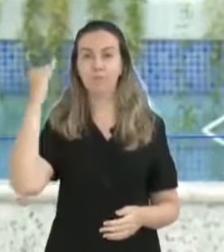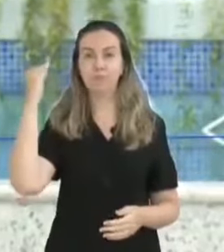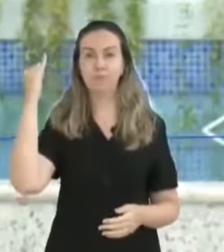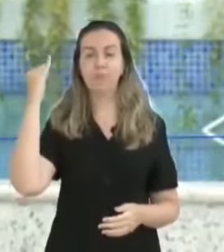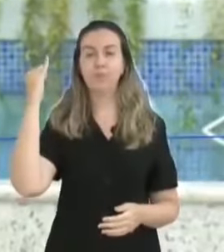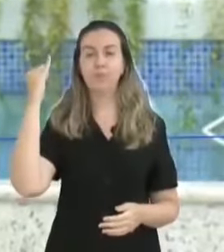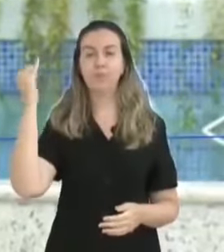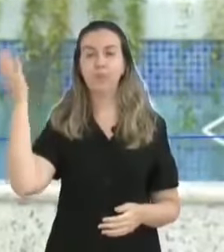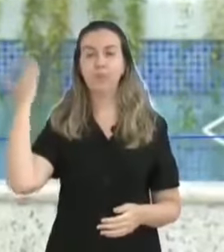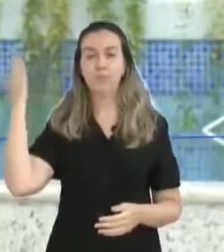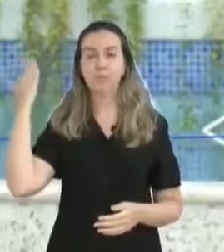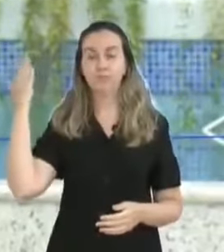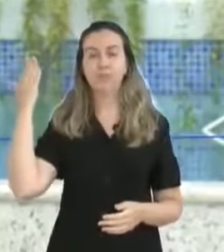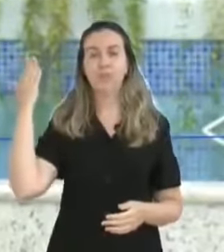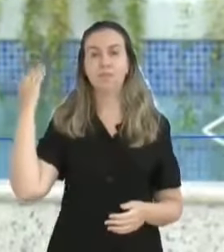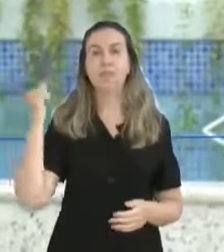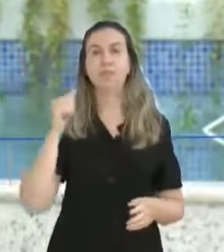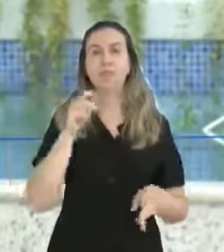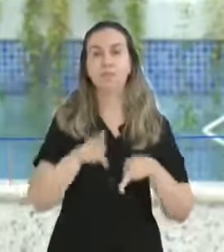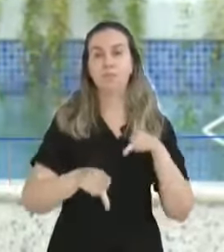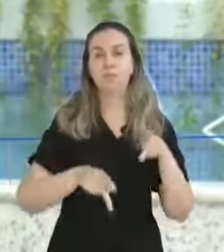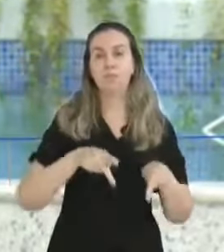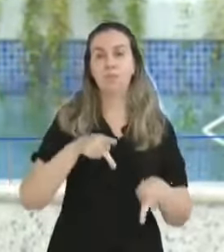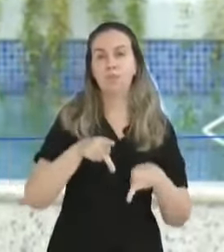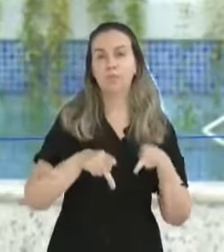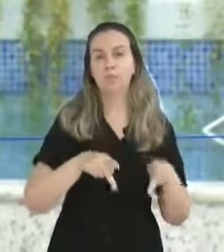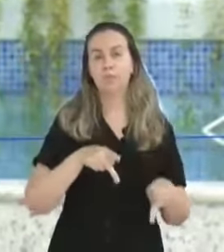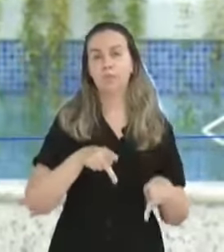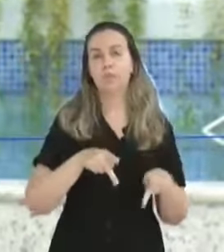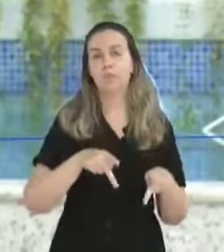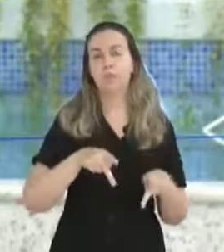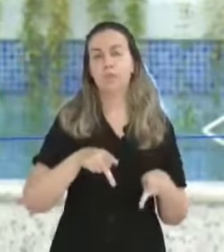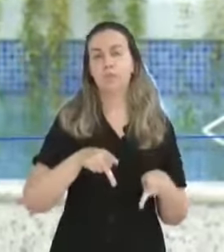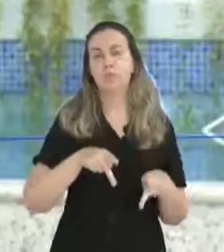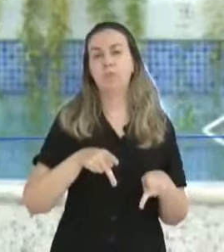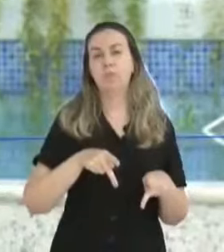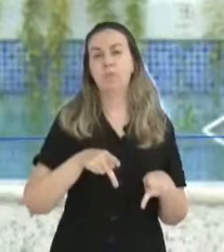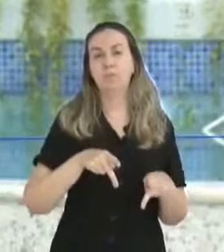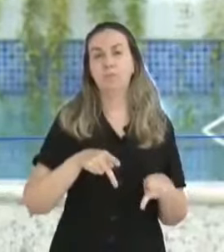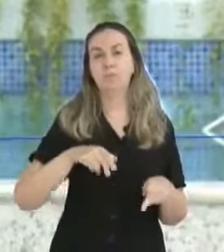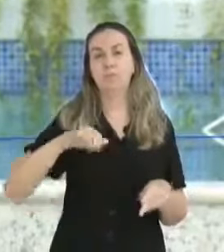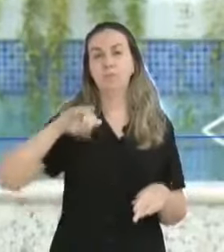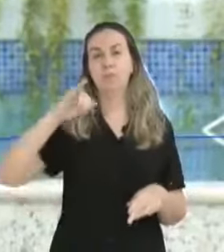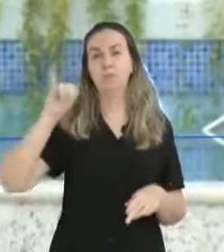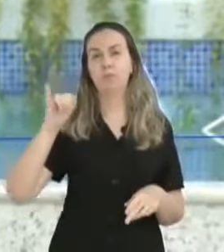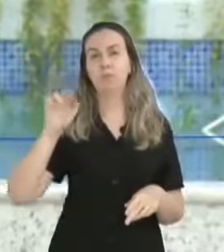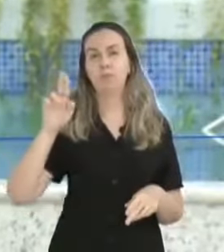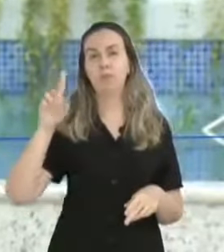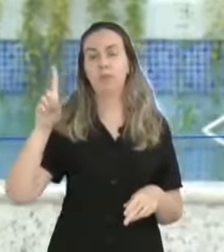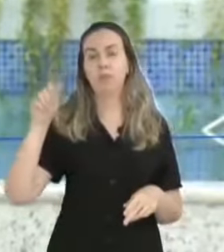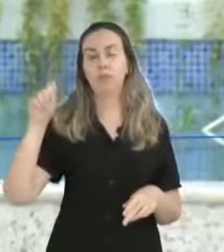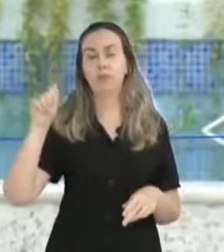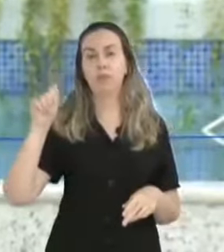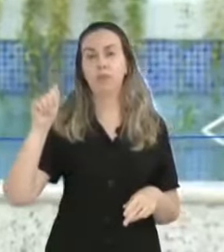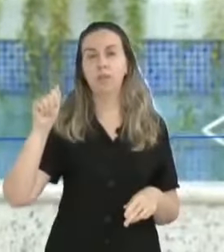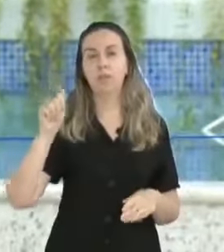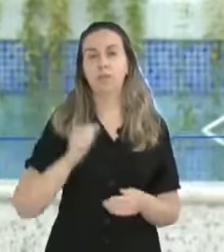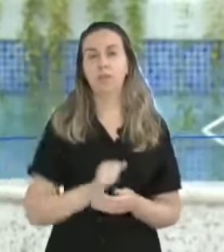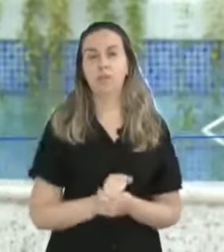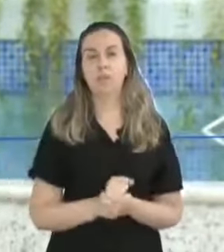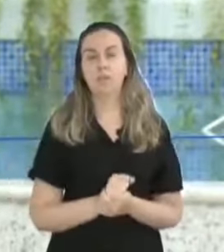a nação de Judá, que ainda resistia como povo de Deus,